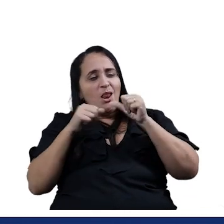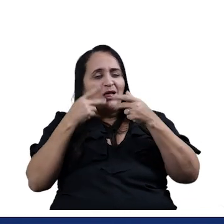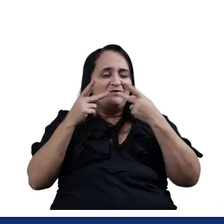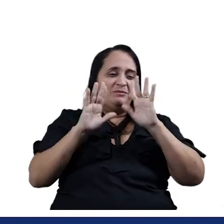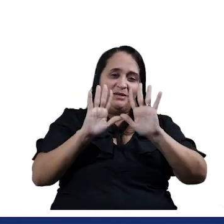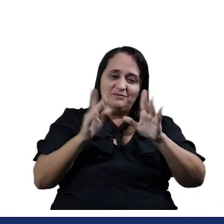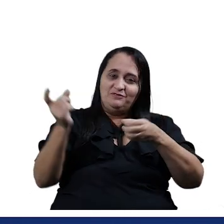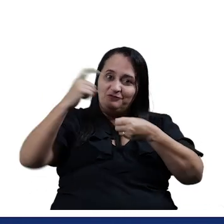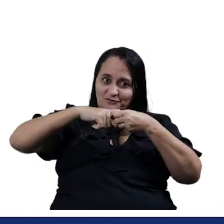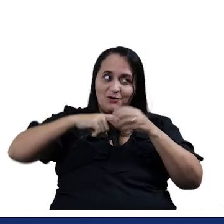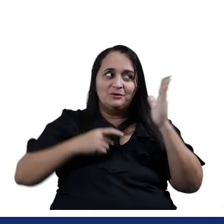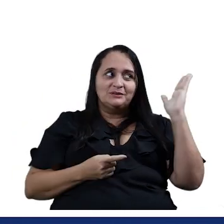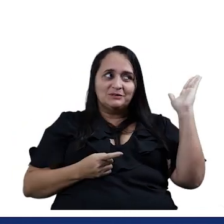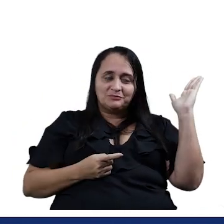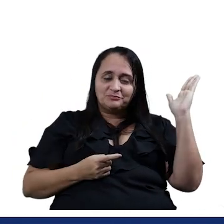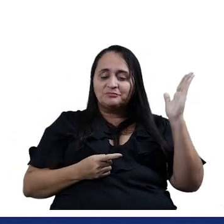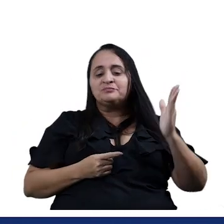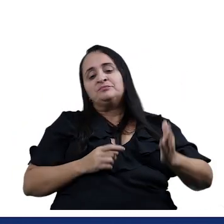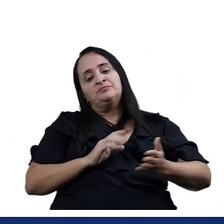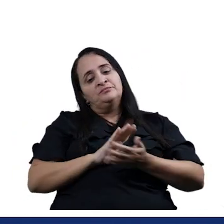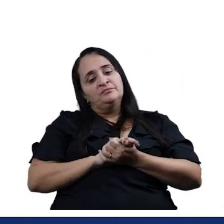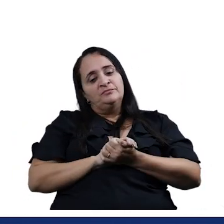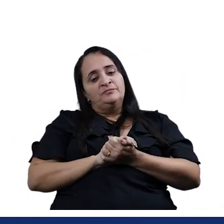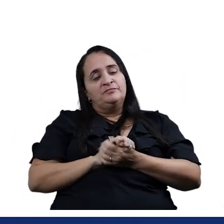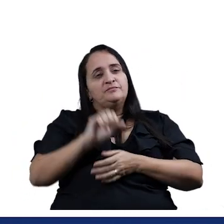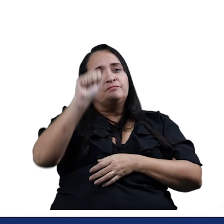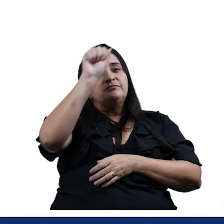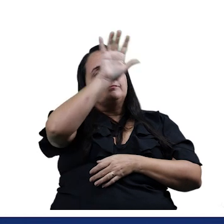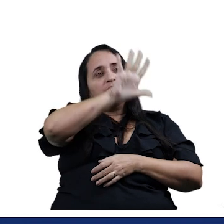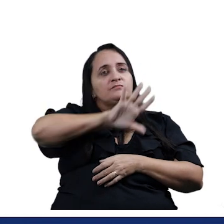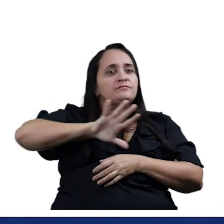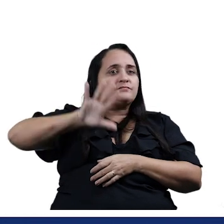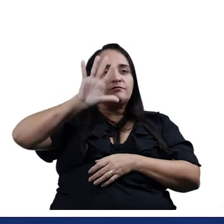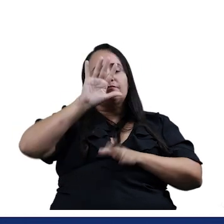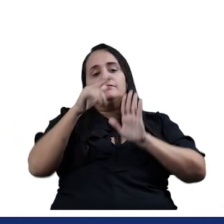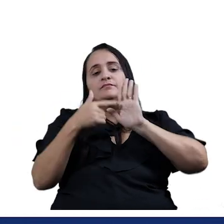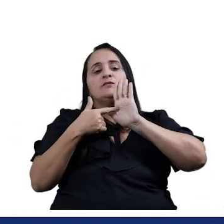da ONU, o que representa as nações?